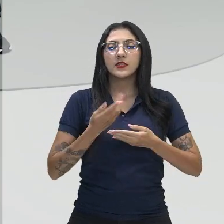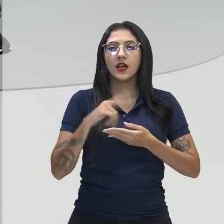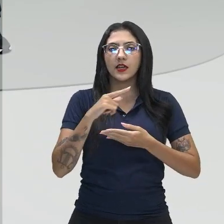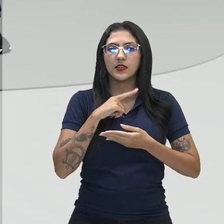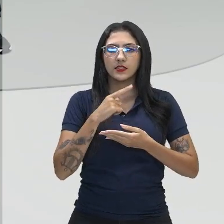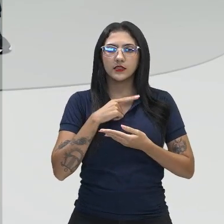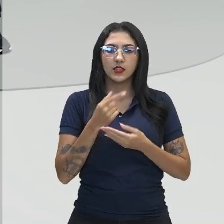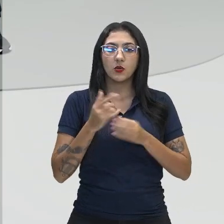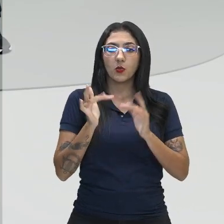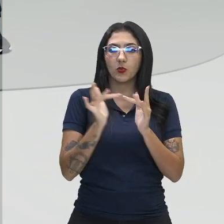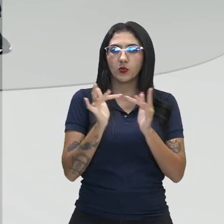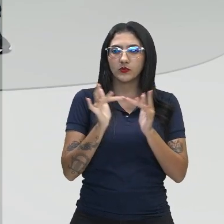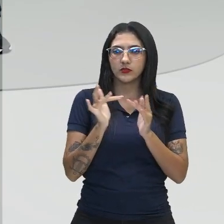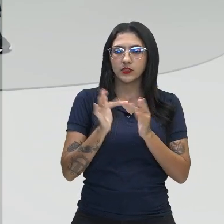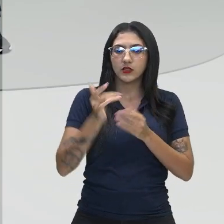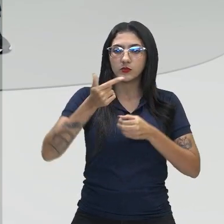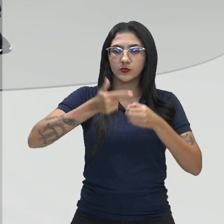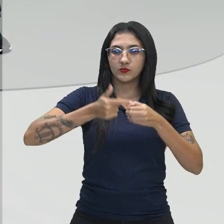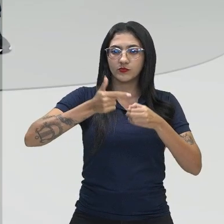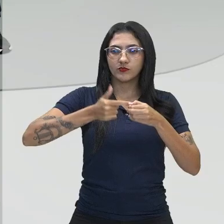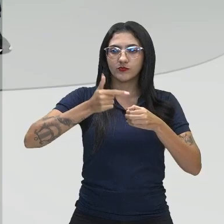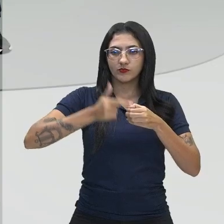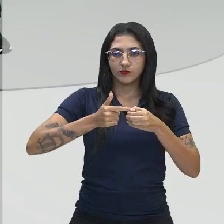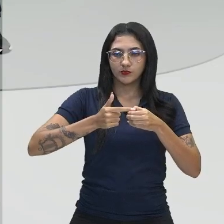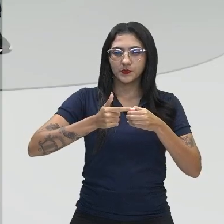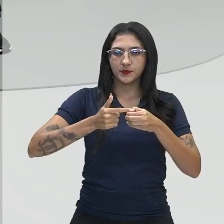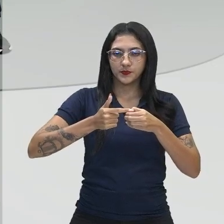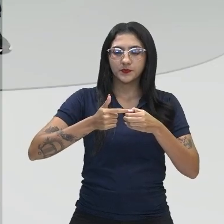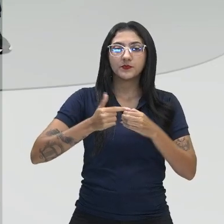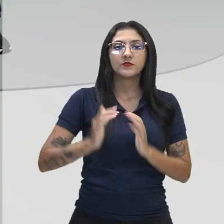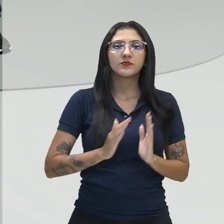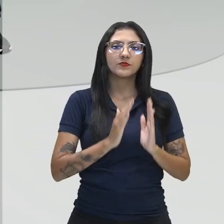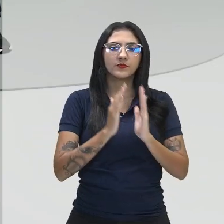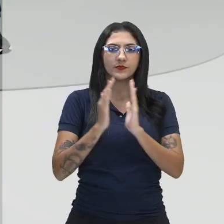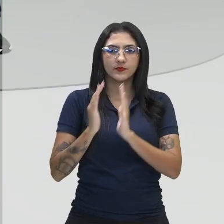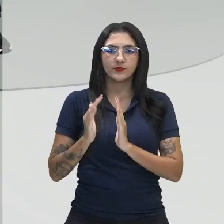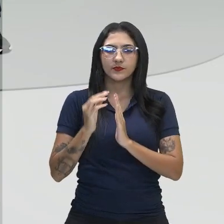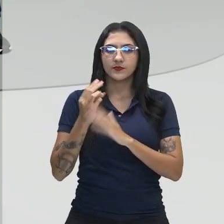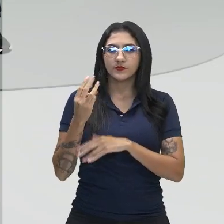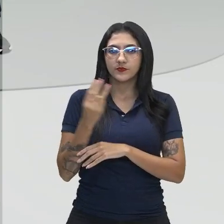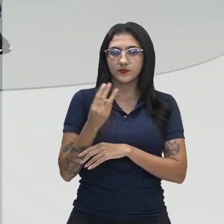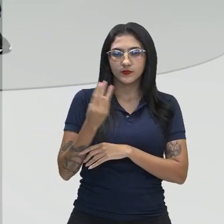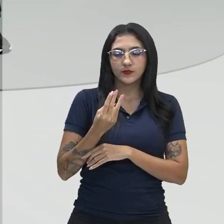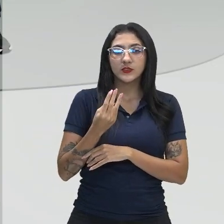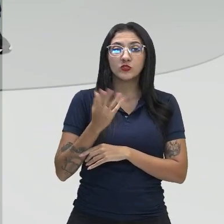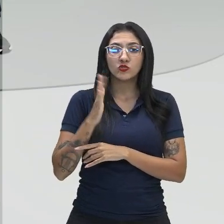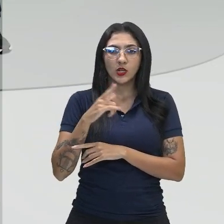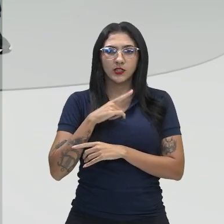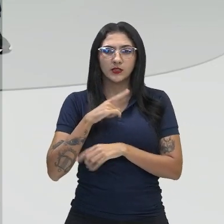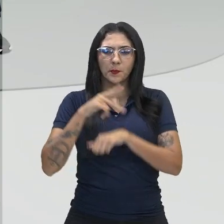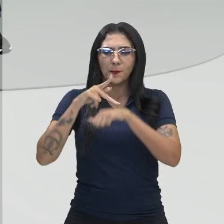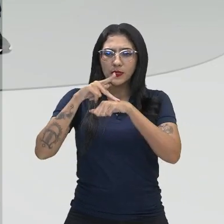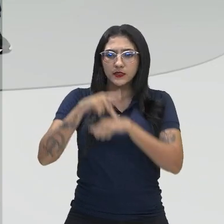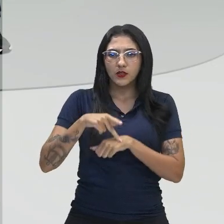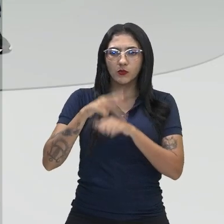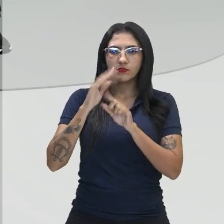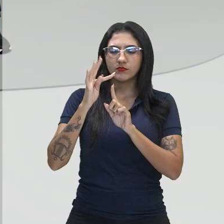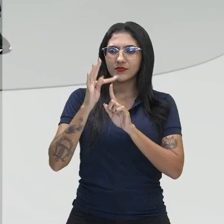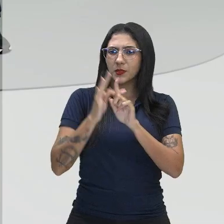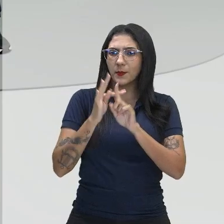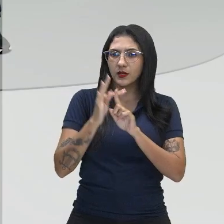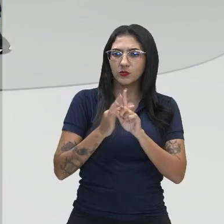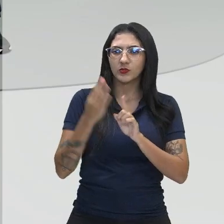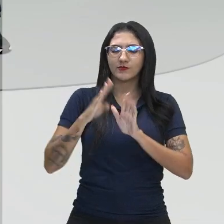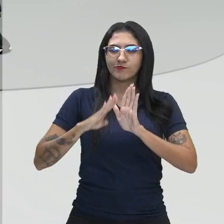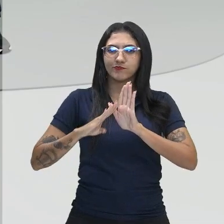o combustível após essa compressão, tá certo? Logo na sequência, como a pressão e a temperatura ali são muito